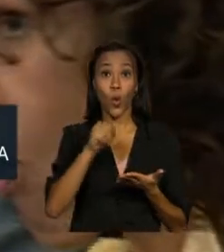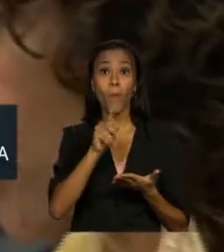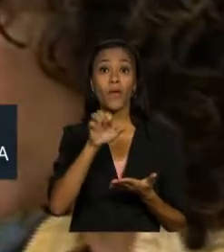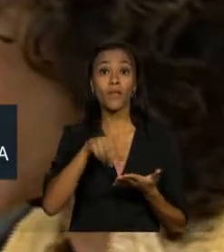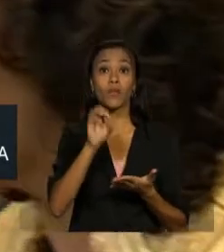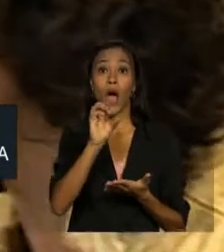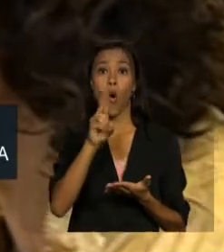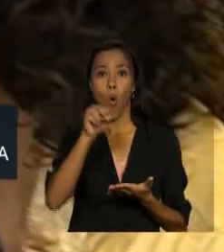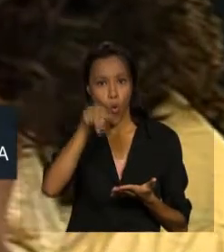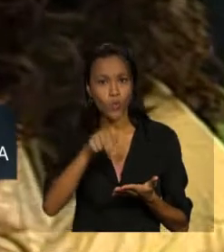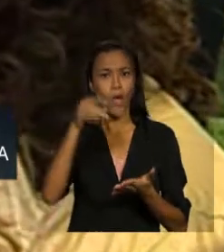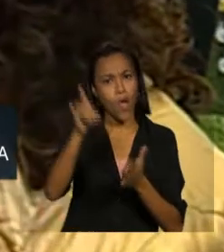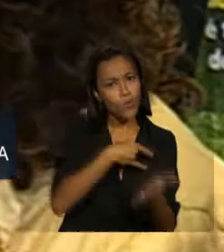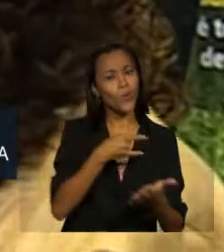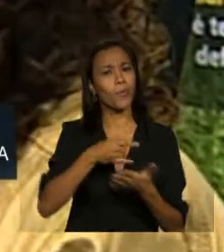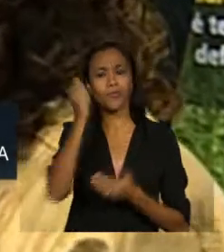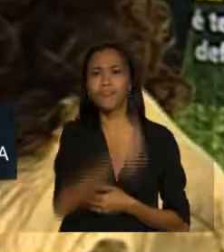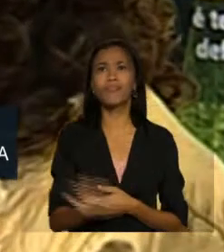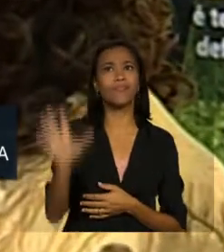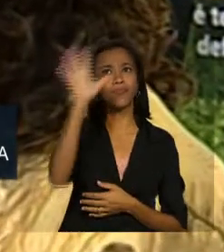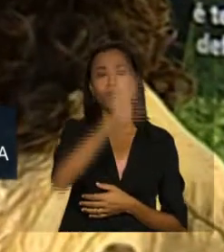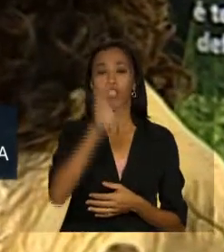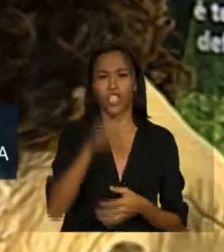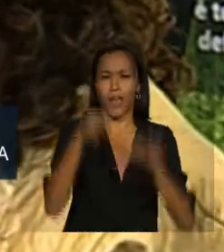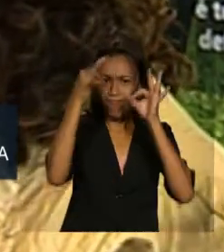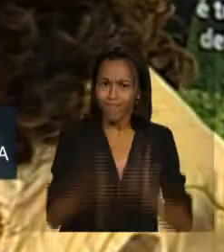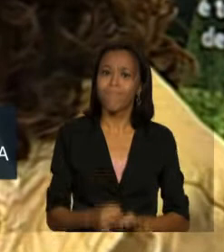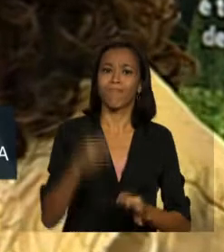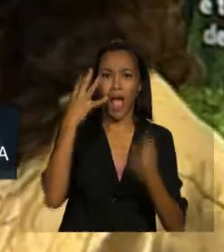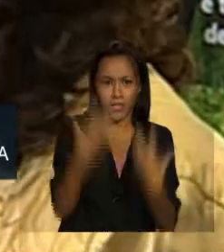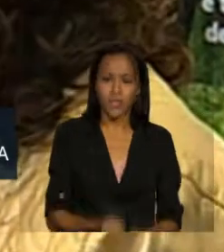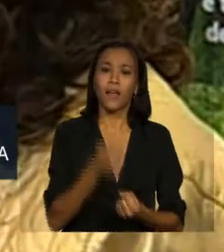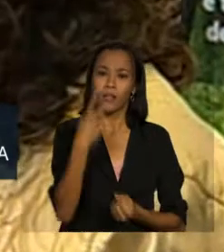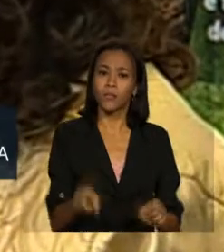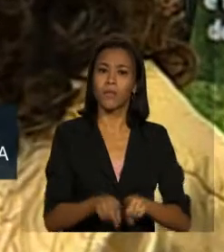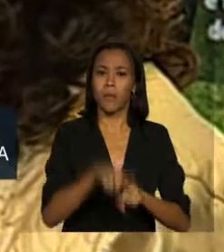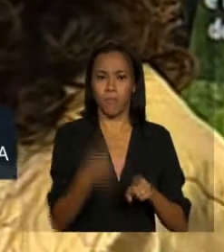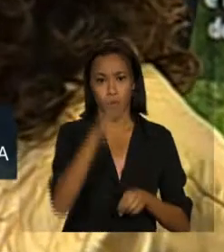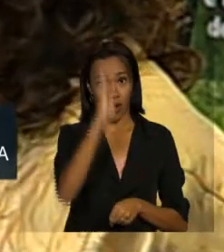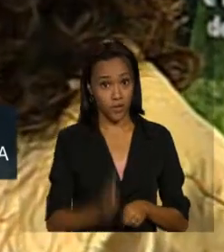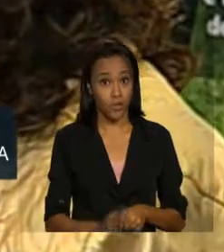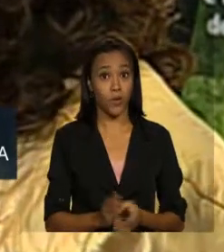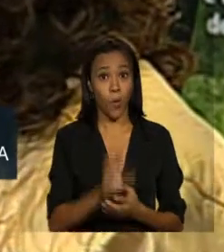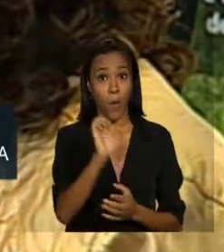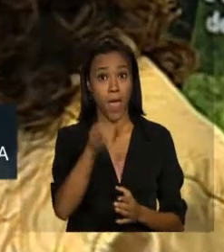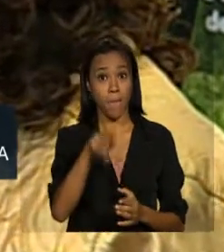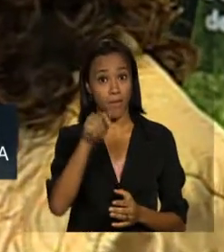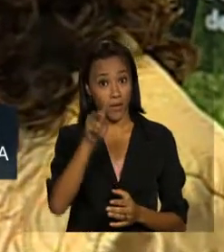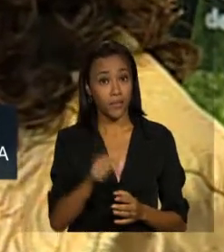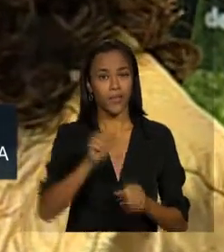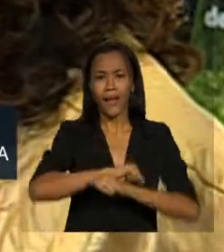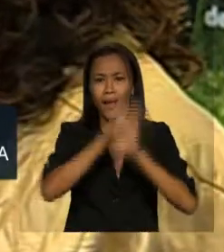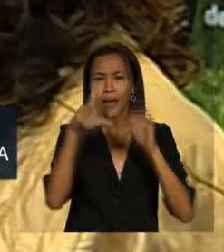da ONU, né, que é um documento internacional ratificado pelo Brasil como emenda constitucional, ali está bem claro no